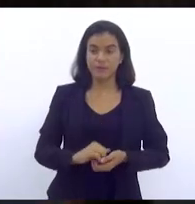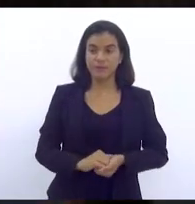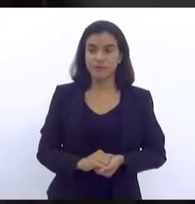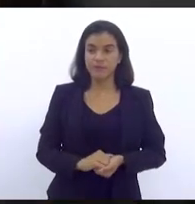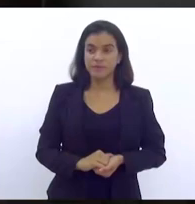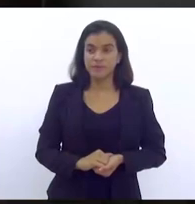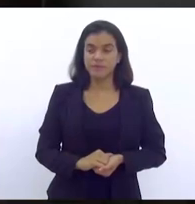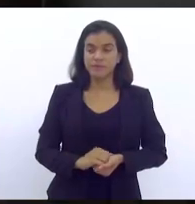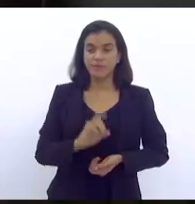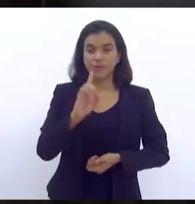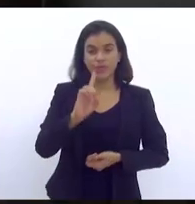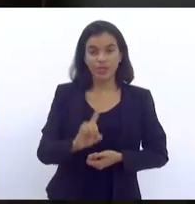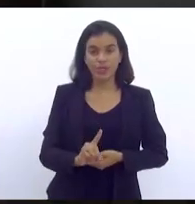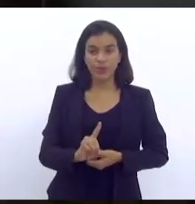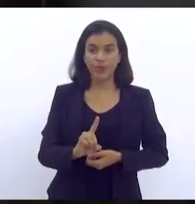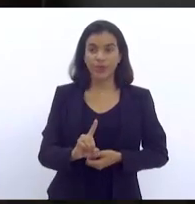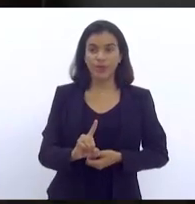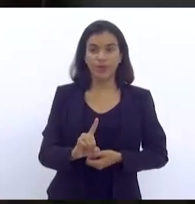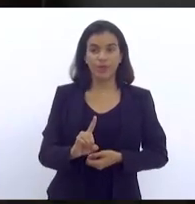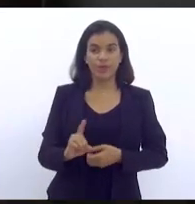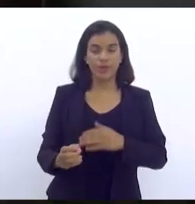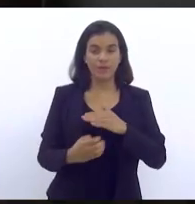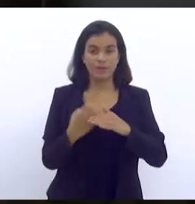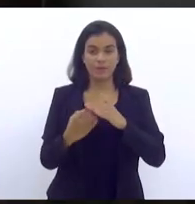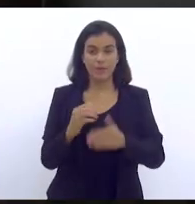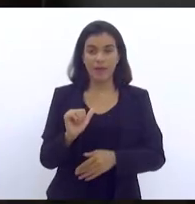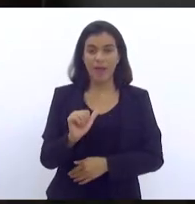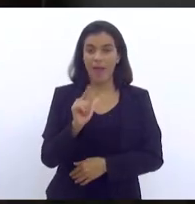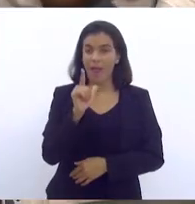também a diretoria da águas do